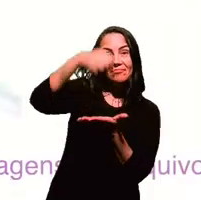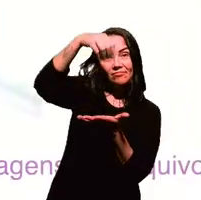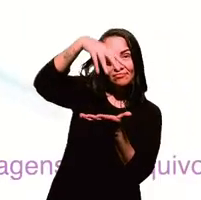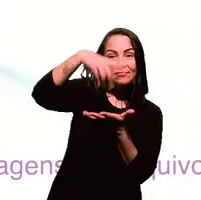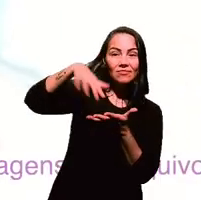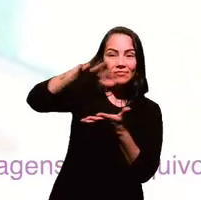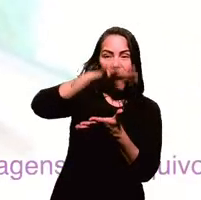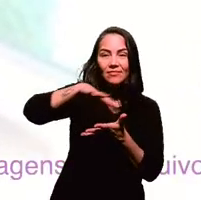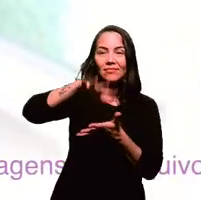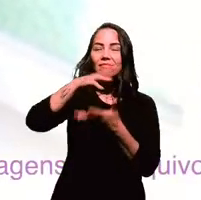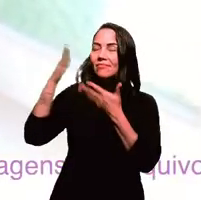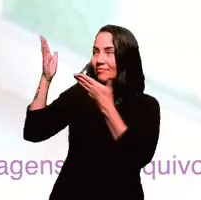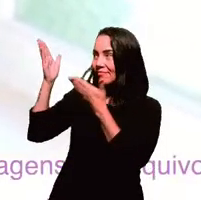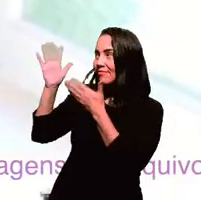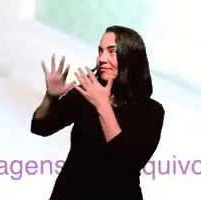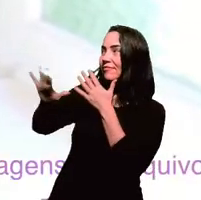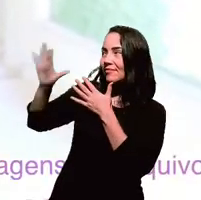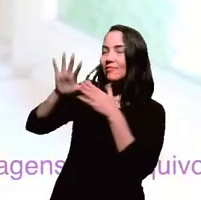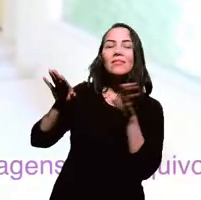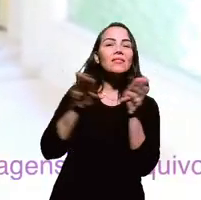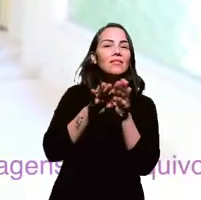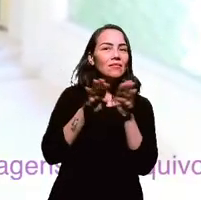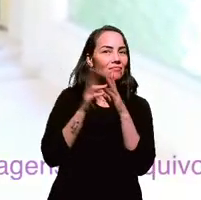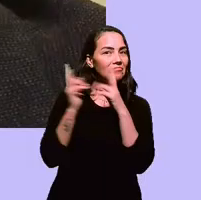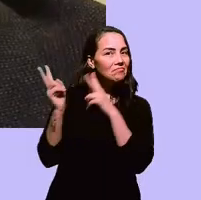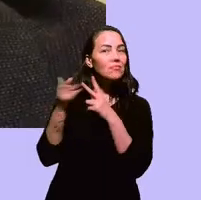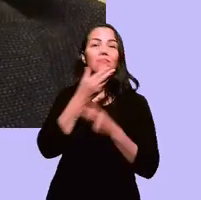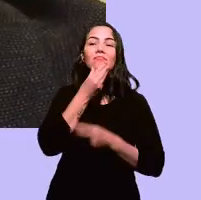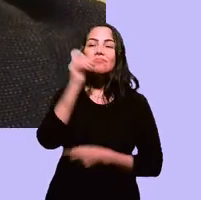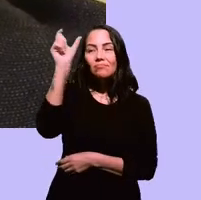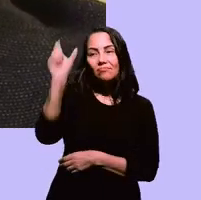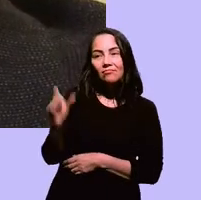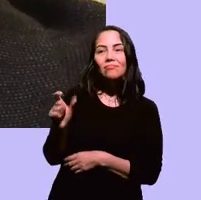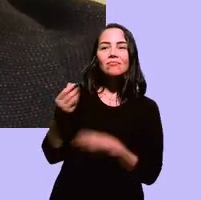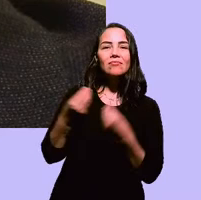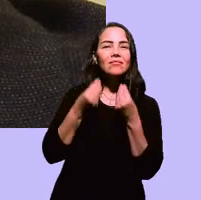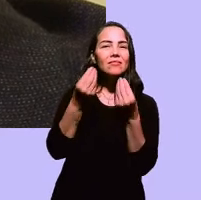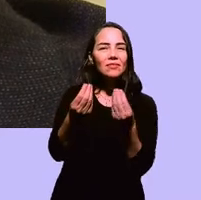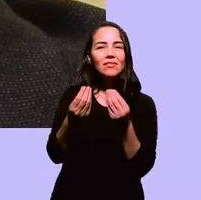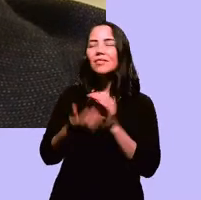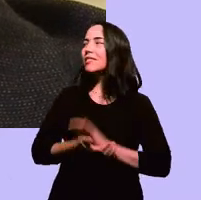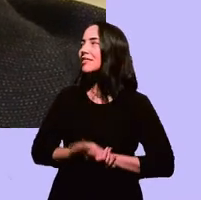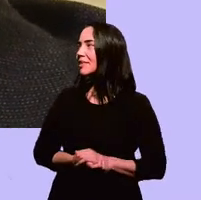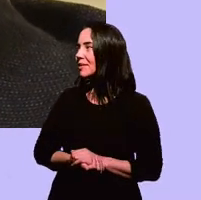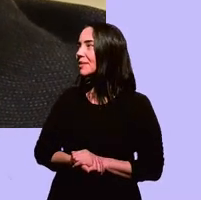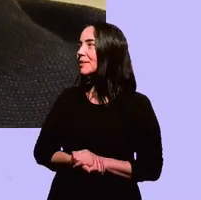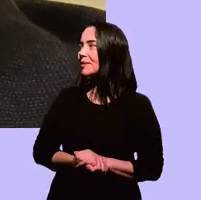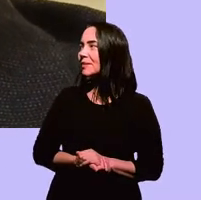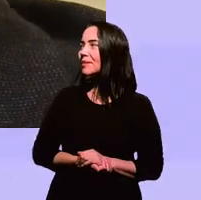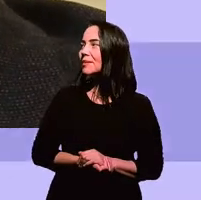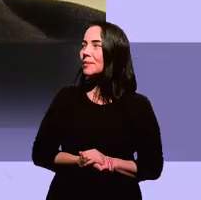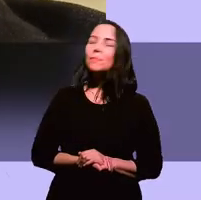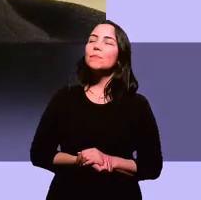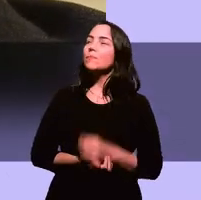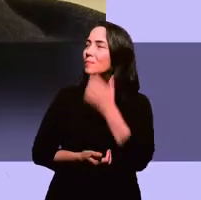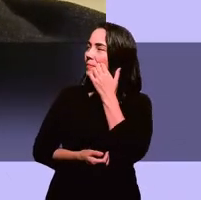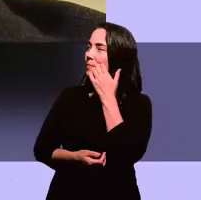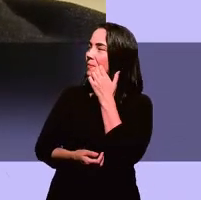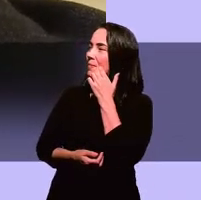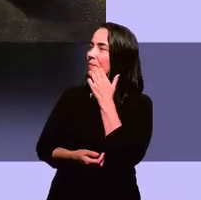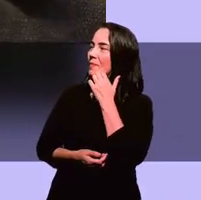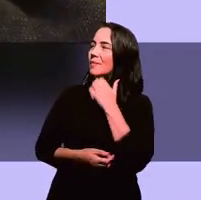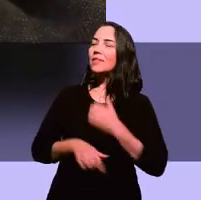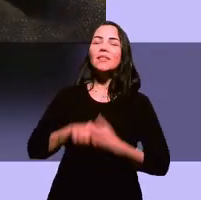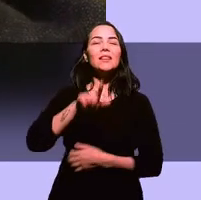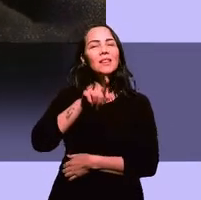e também do espaço do conforto oncológico. A Marli foi tratada durante 15 anos no